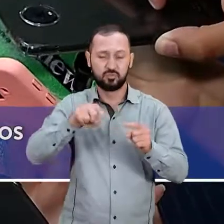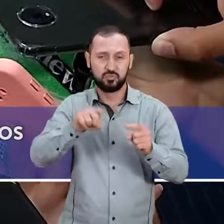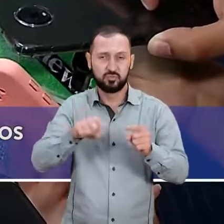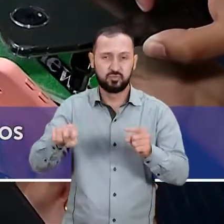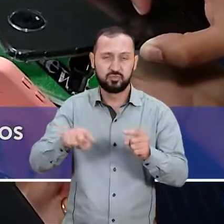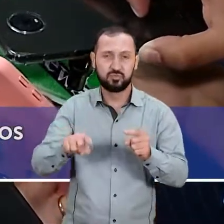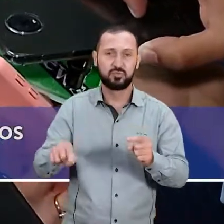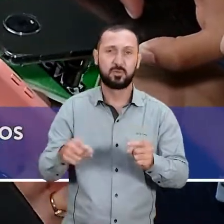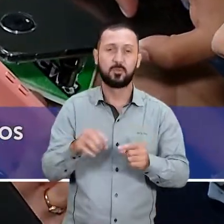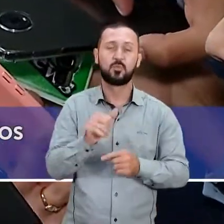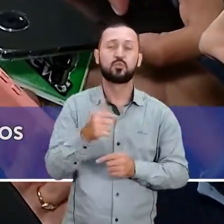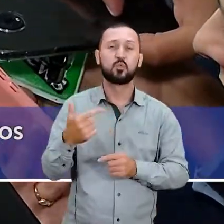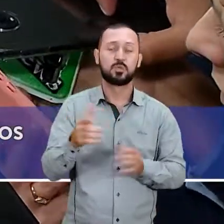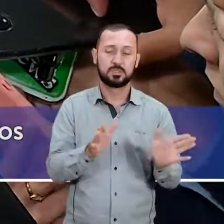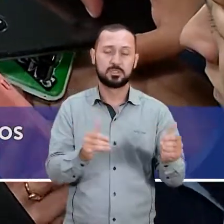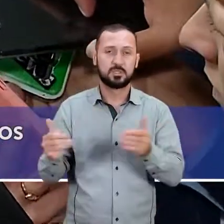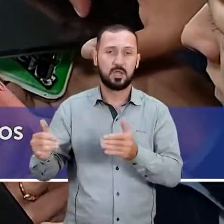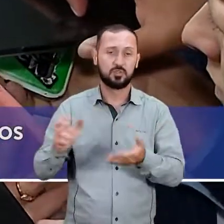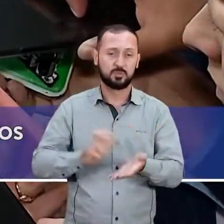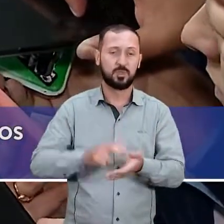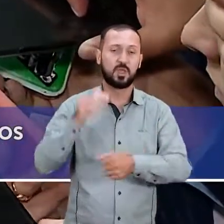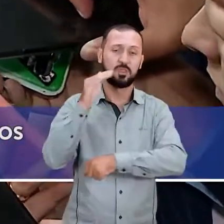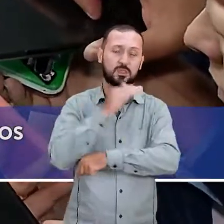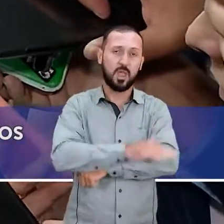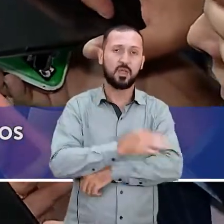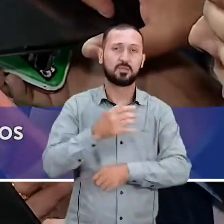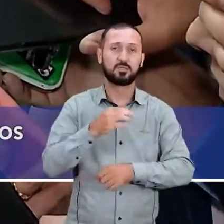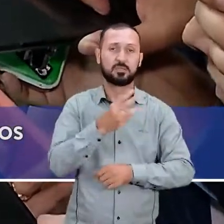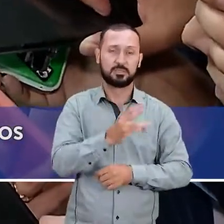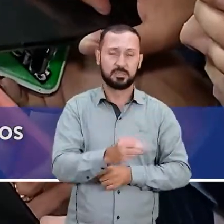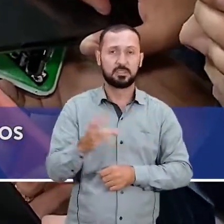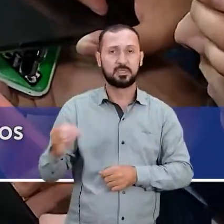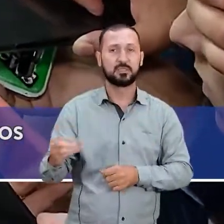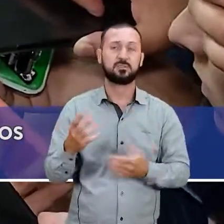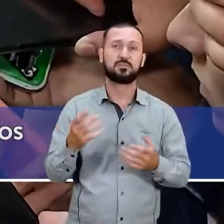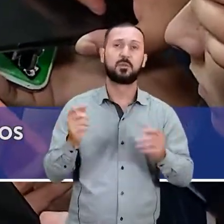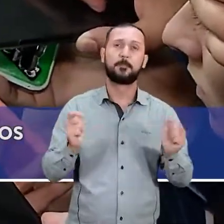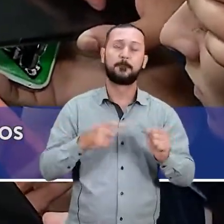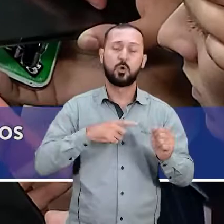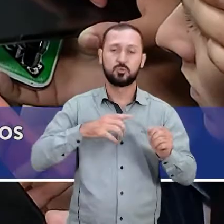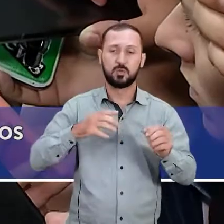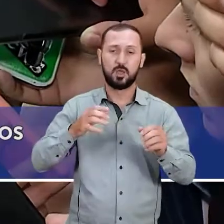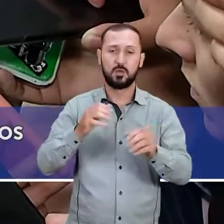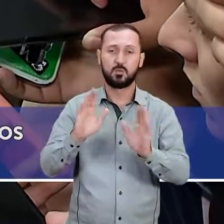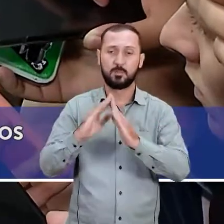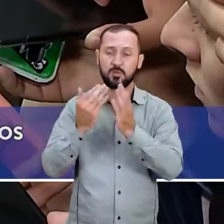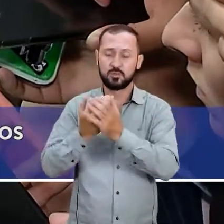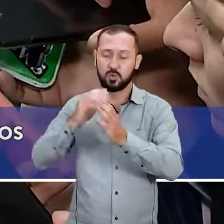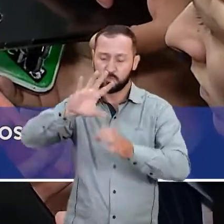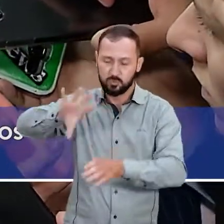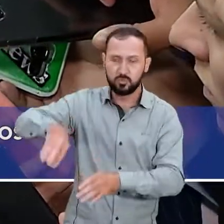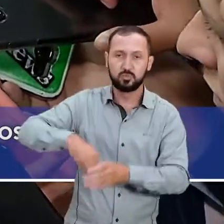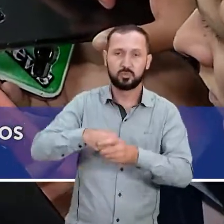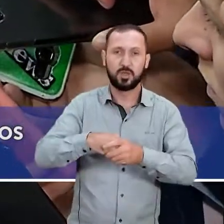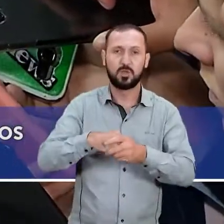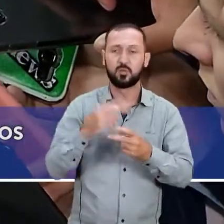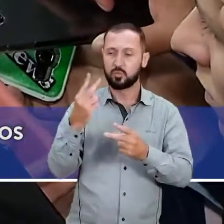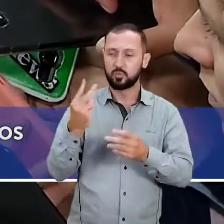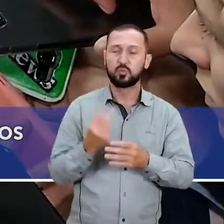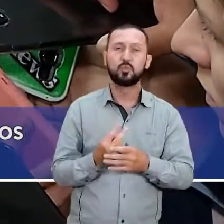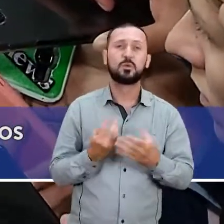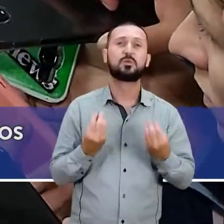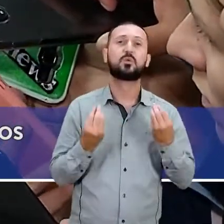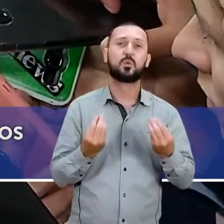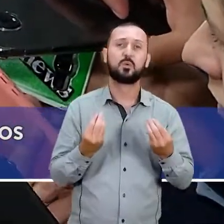colocando escolas com 12 salas de aulas, de manhã e de tarde, 30 e 30. Então, se eu posso juntar numa escola só